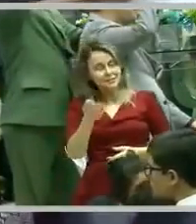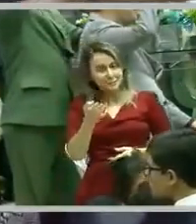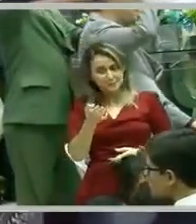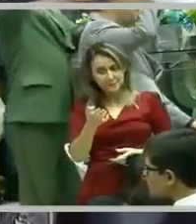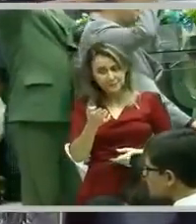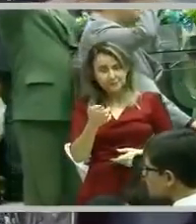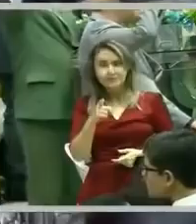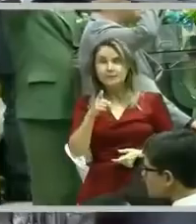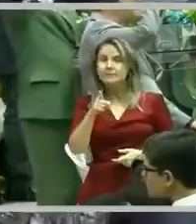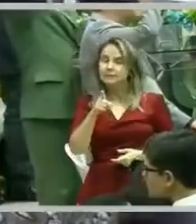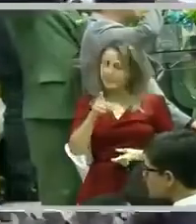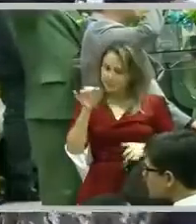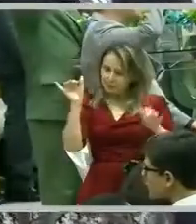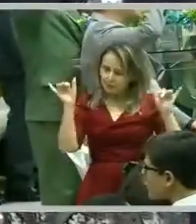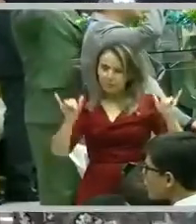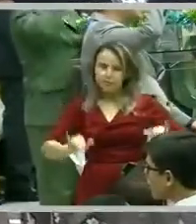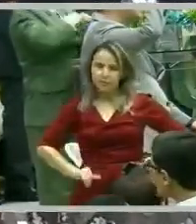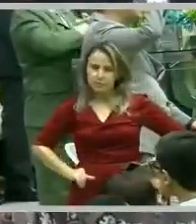você vai sofrer.